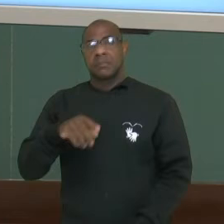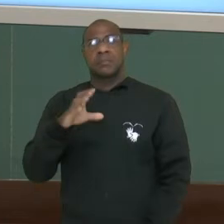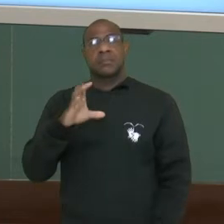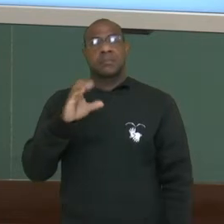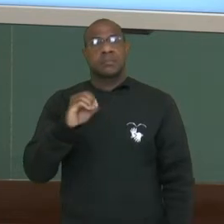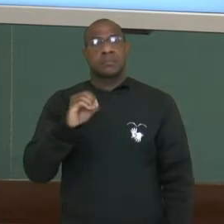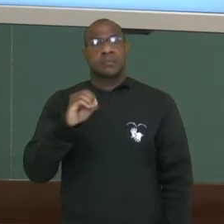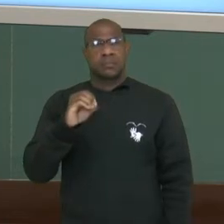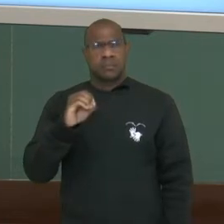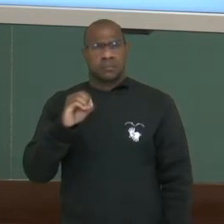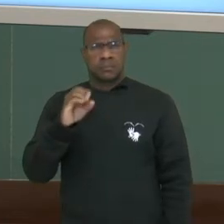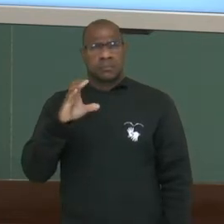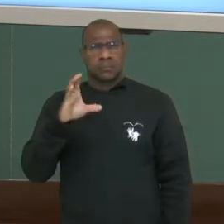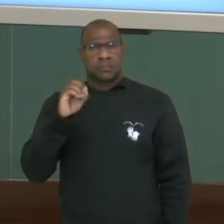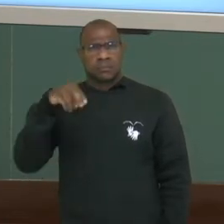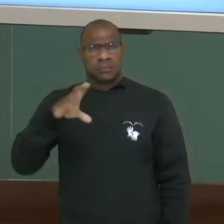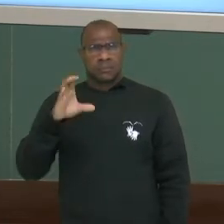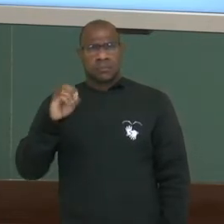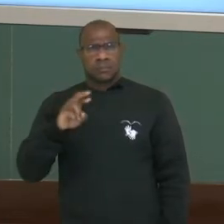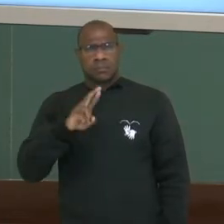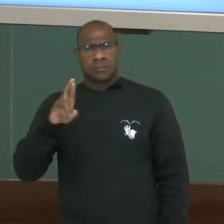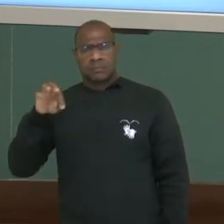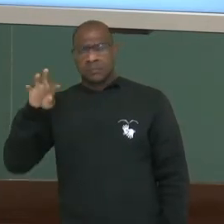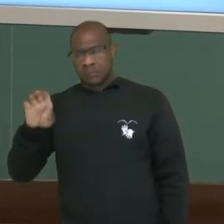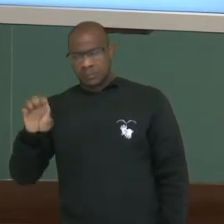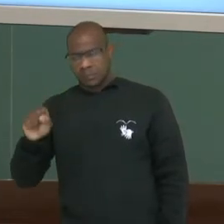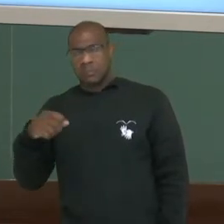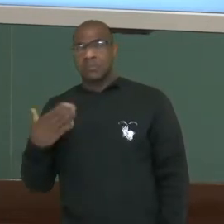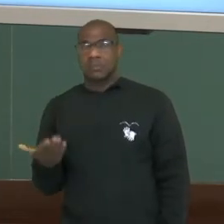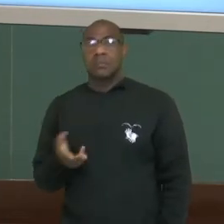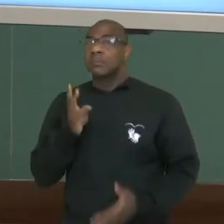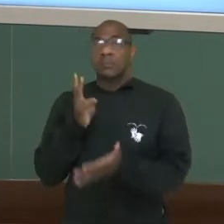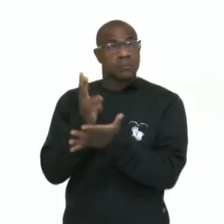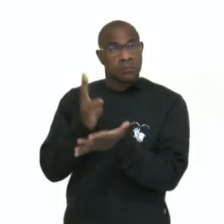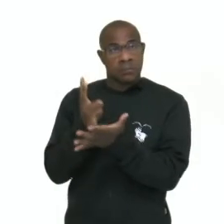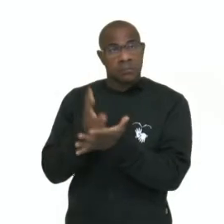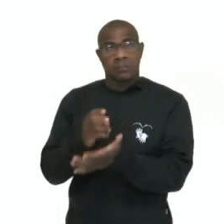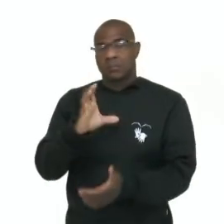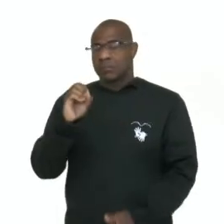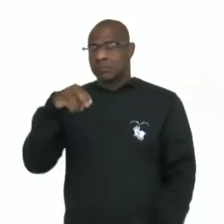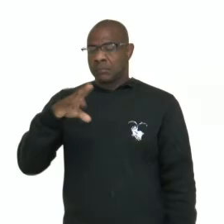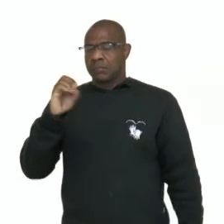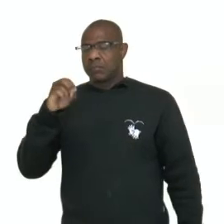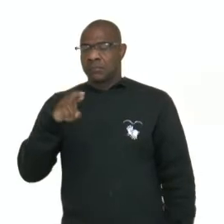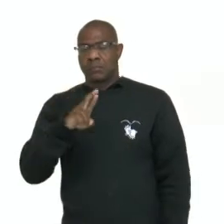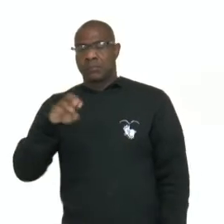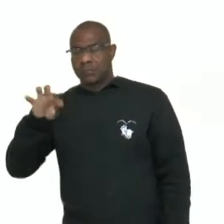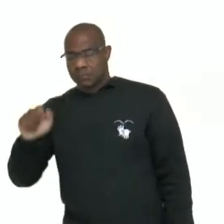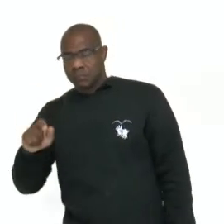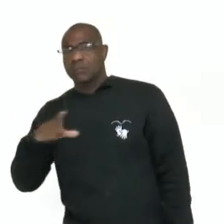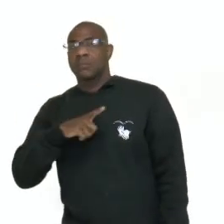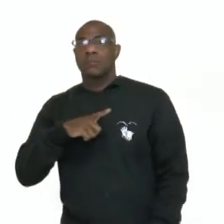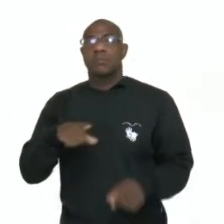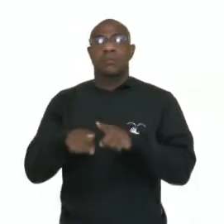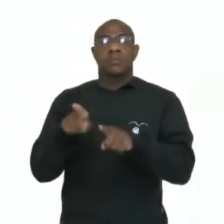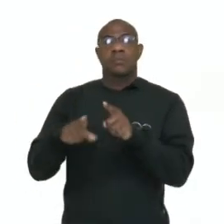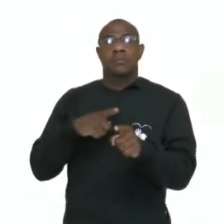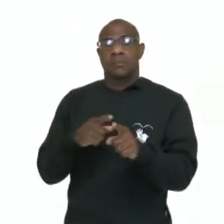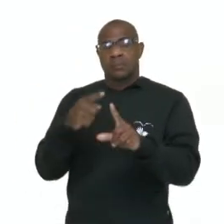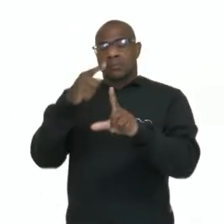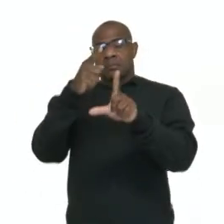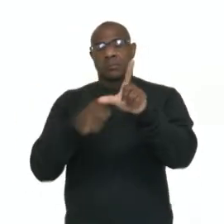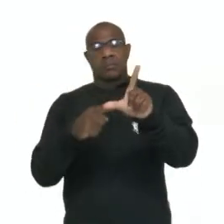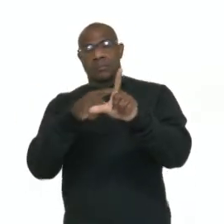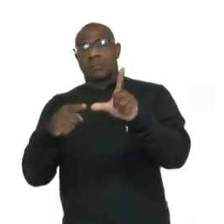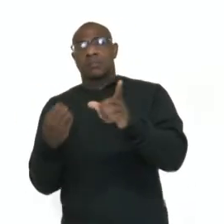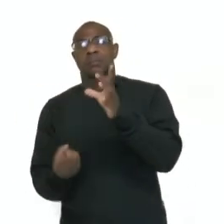Tranquilo? Agora, quando essa continua sendo concorrente, só que além delas serem concorrentes entre si,